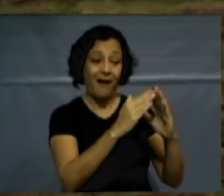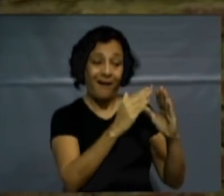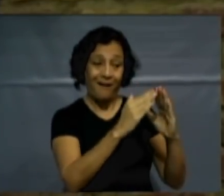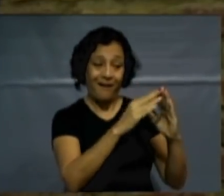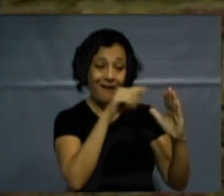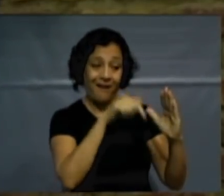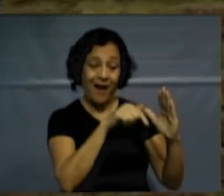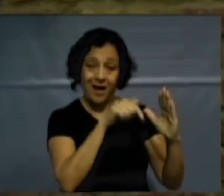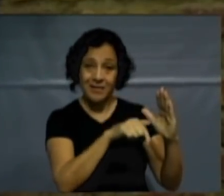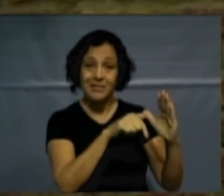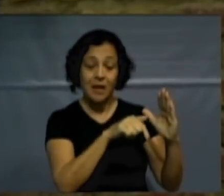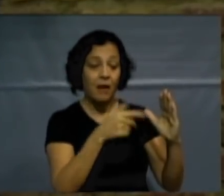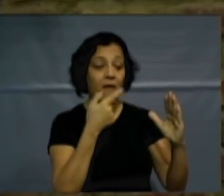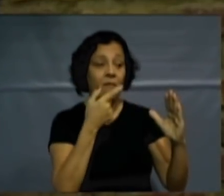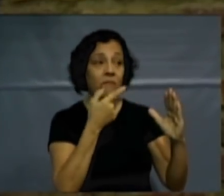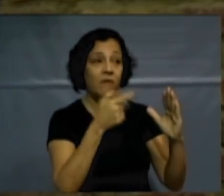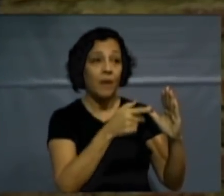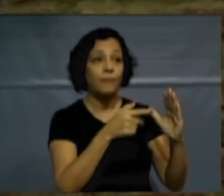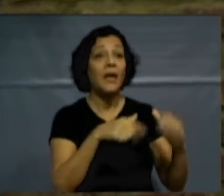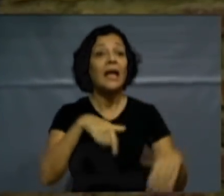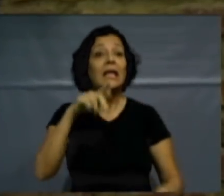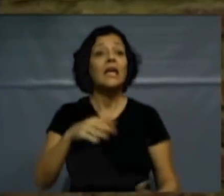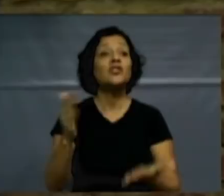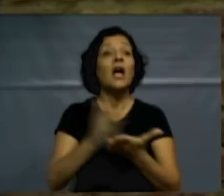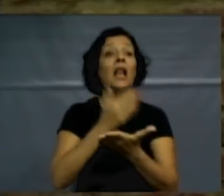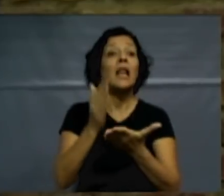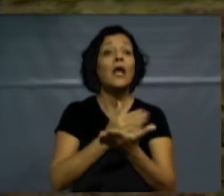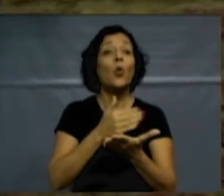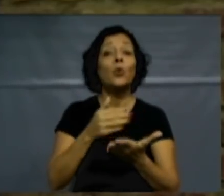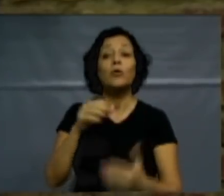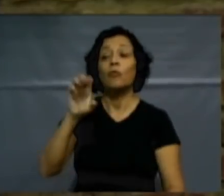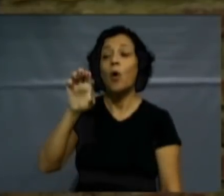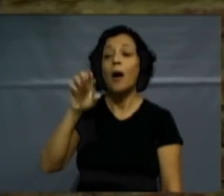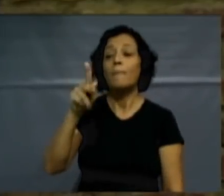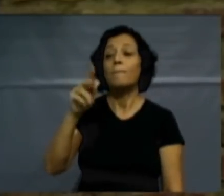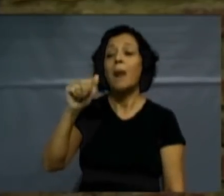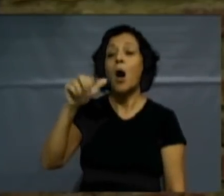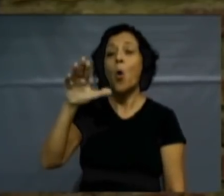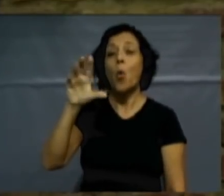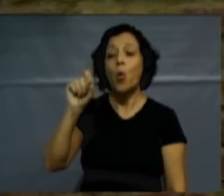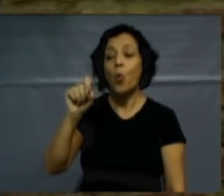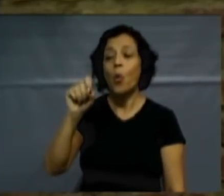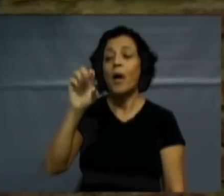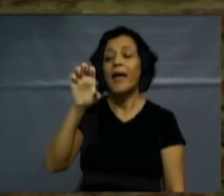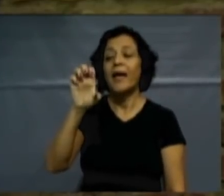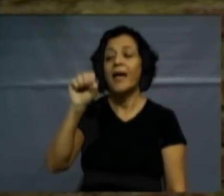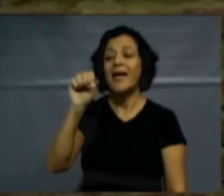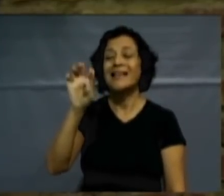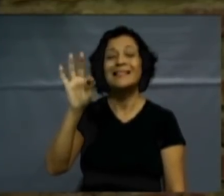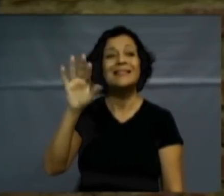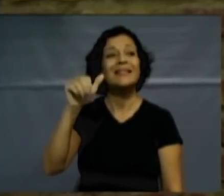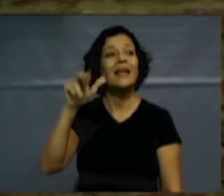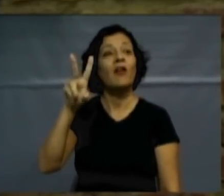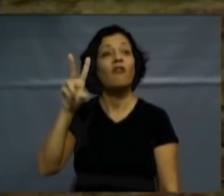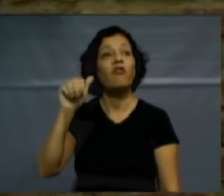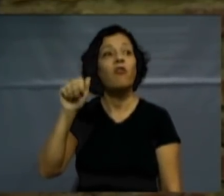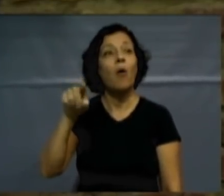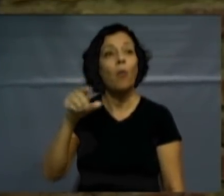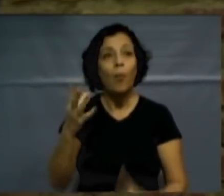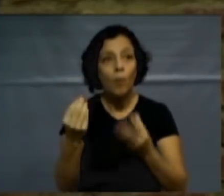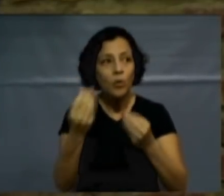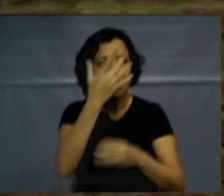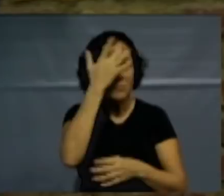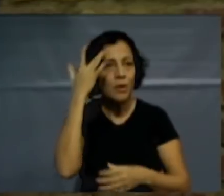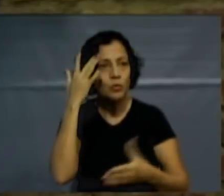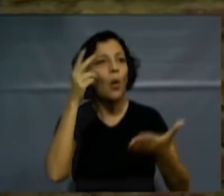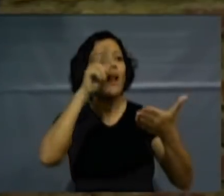Quem aqui já leu o livro Paulo e Estevão, levanta a mão. Então quem leu vai lembrar. Graças a Deus, muita gente. Graças a Deus.